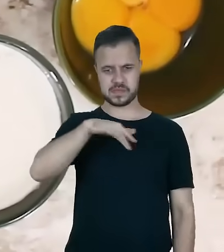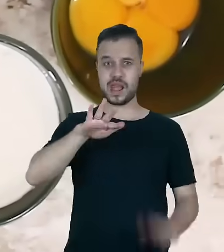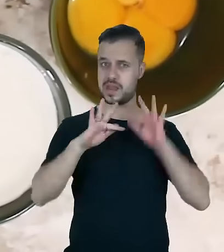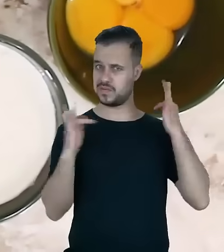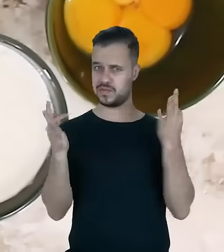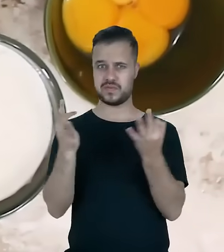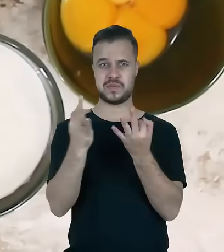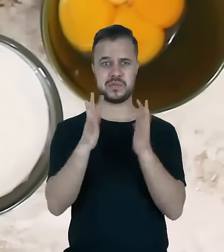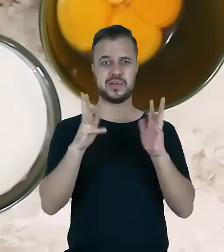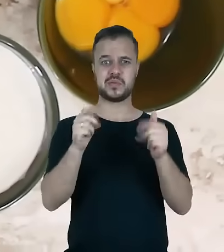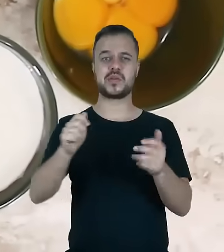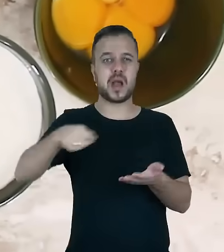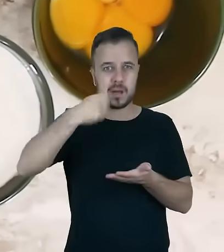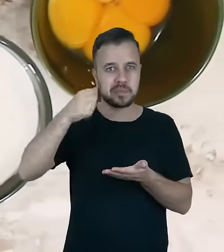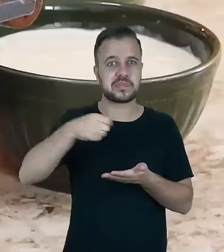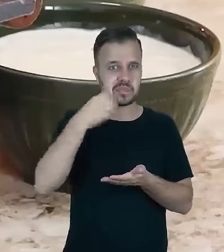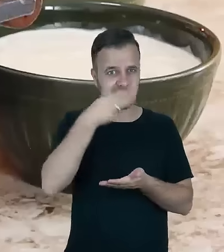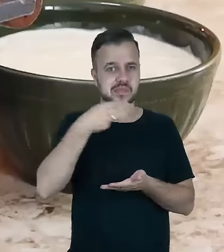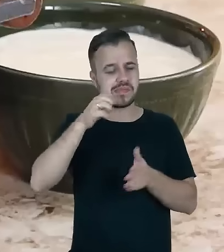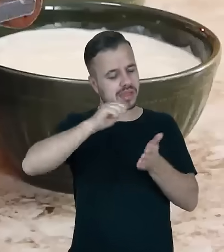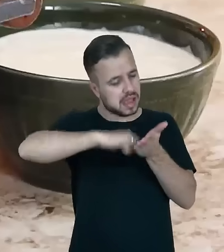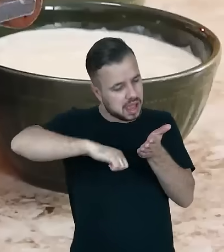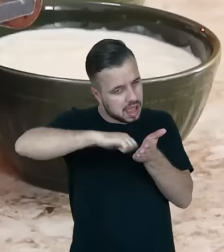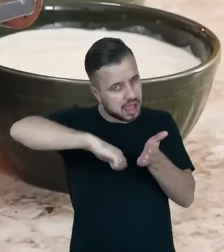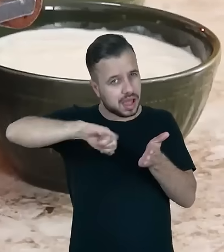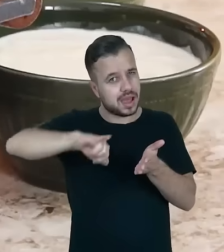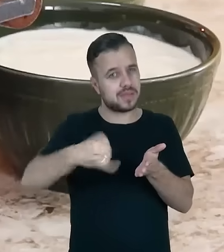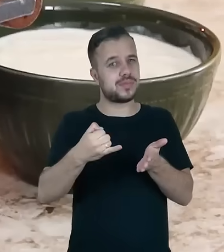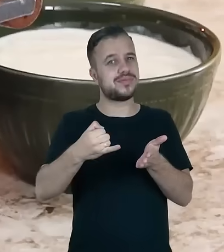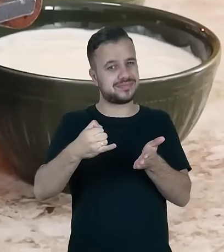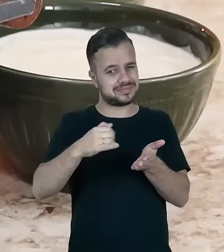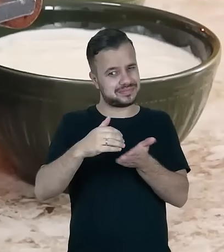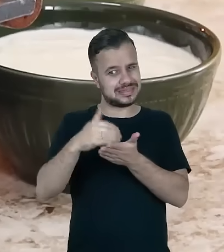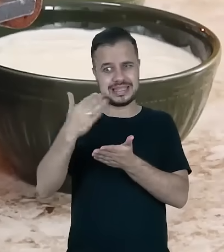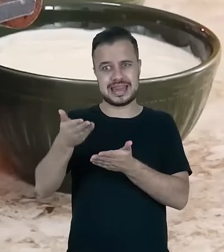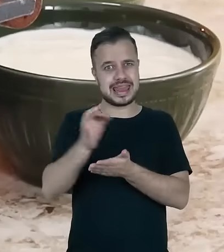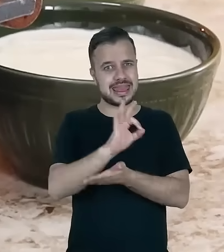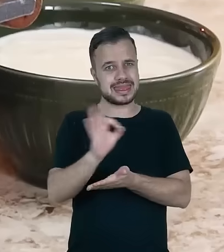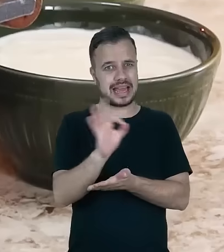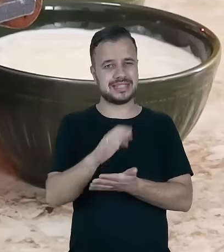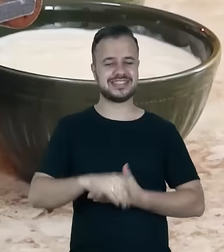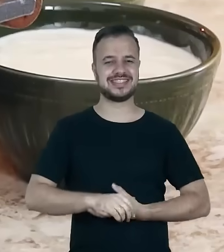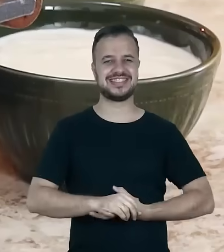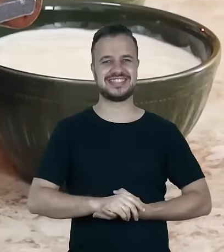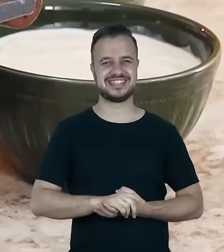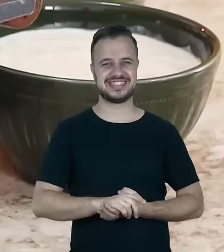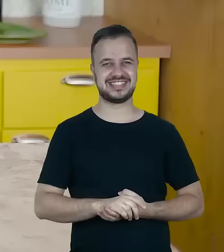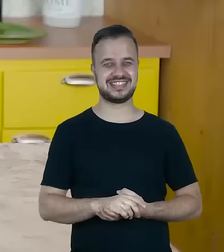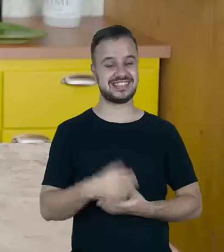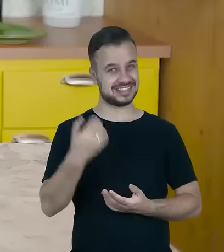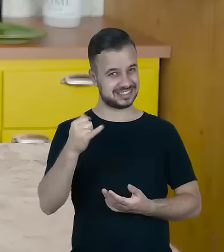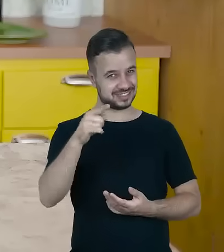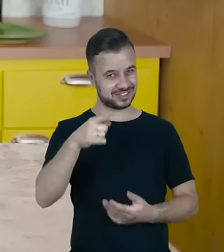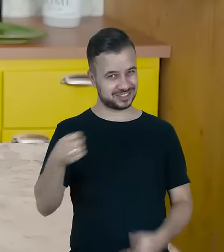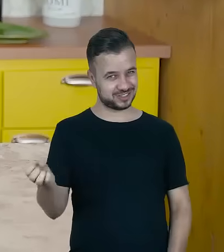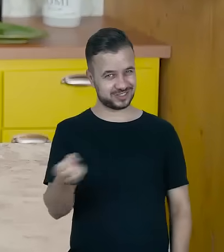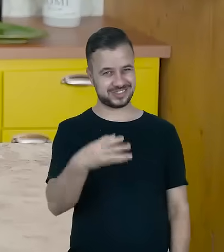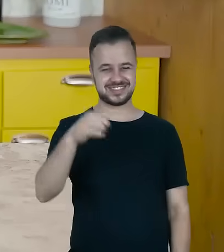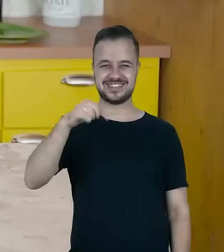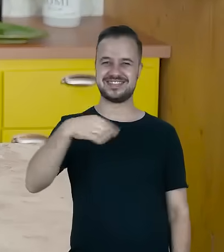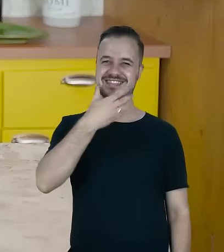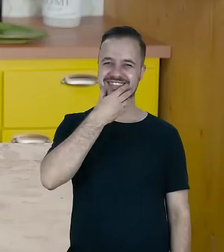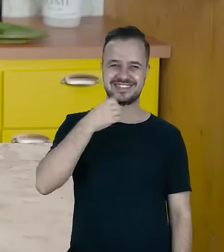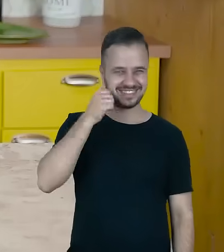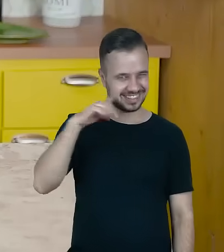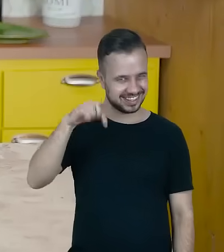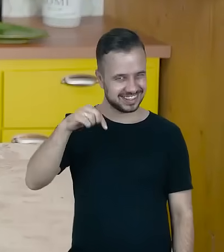sorvetão para a família toda, tá bom? Raspa bastante a tigelinha, a caixinha, para não jogar nada fora. E se você for novo ou